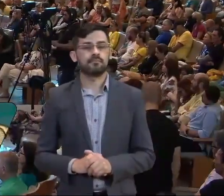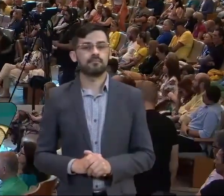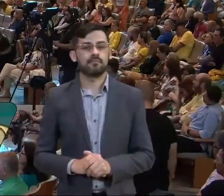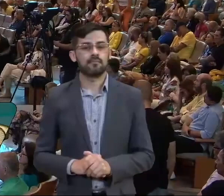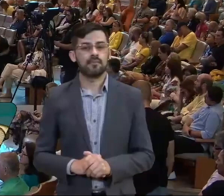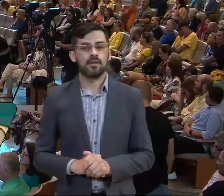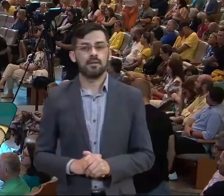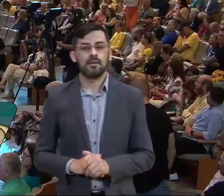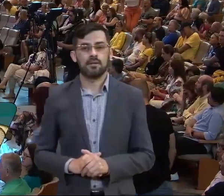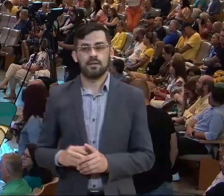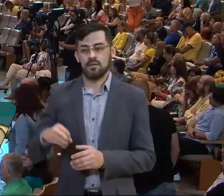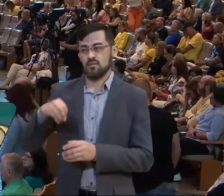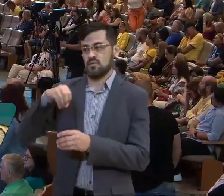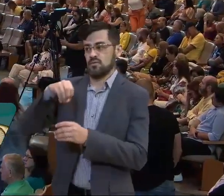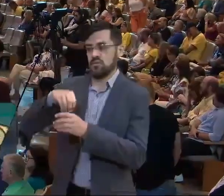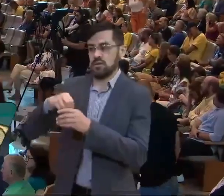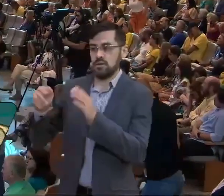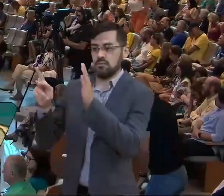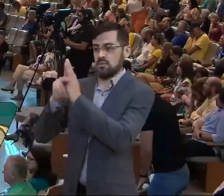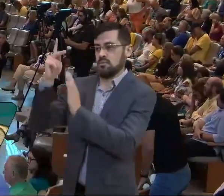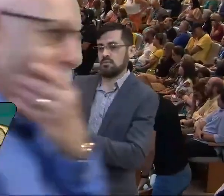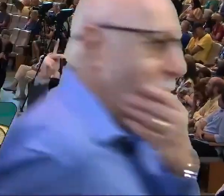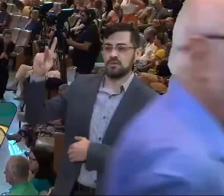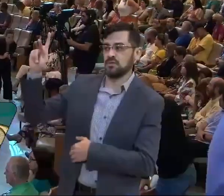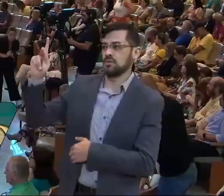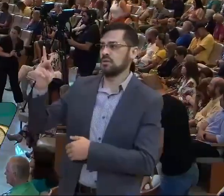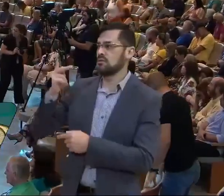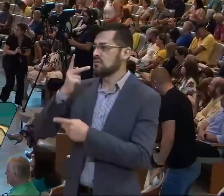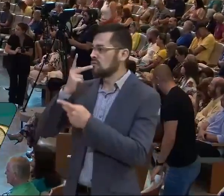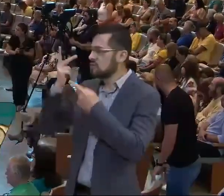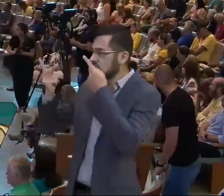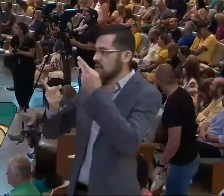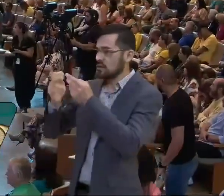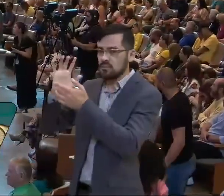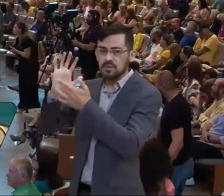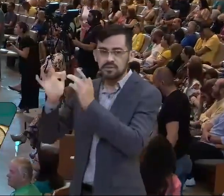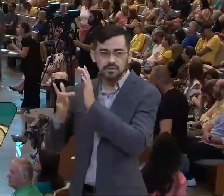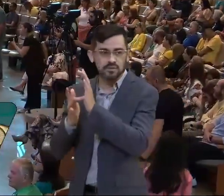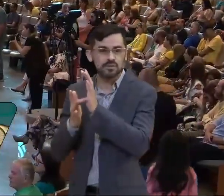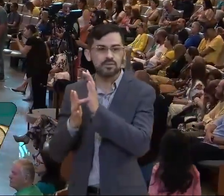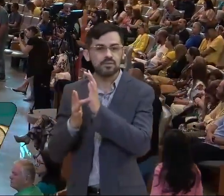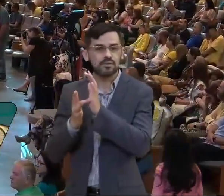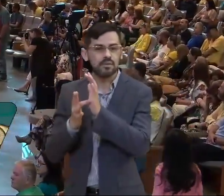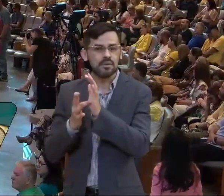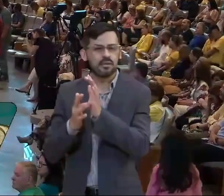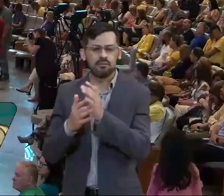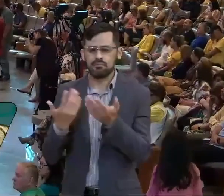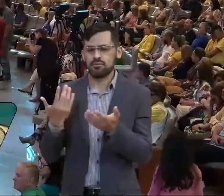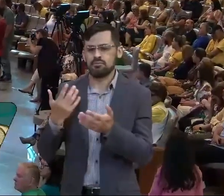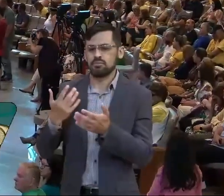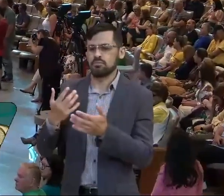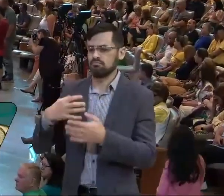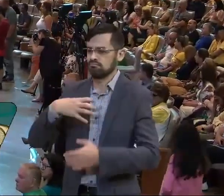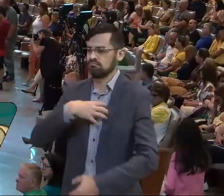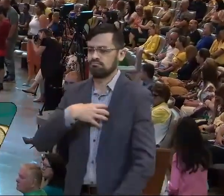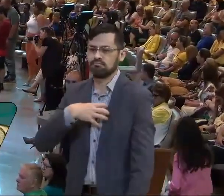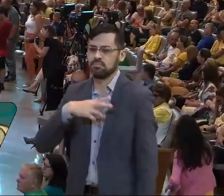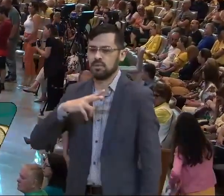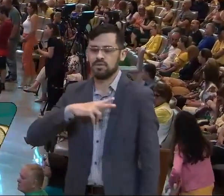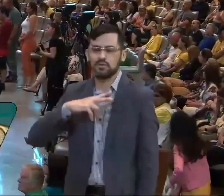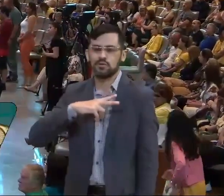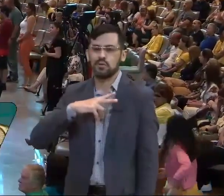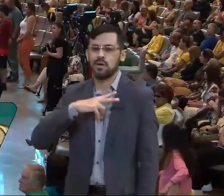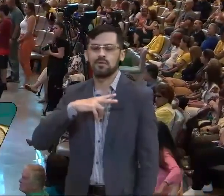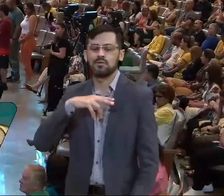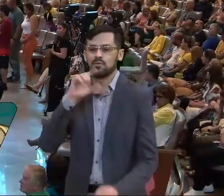A oferenda é tua. Então fala para Jesus, com as suas palavras, o